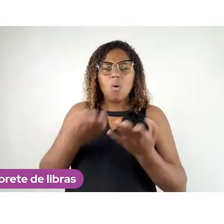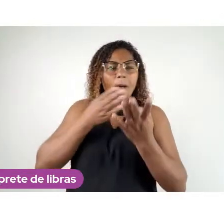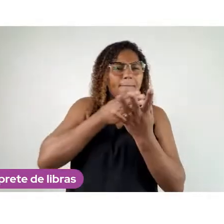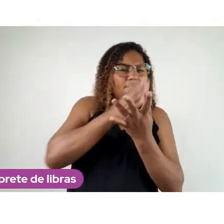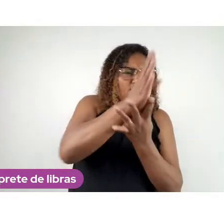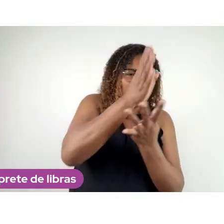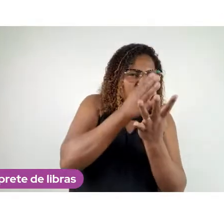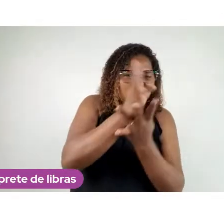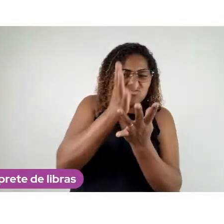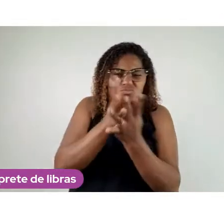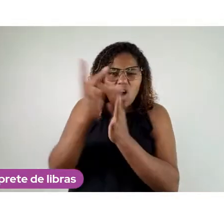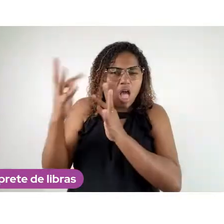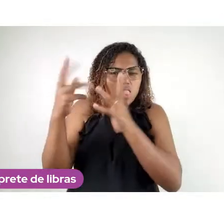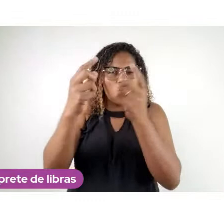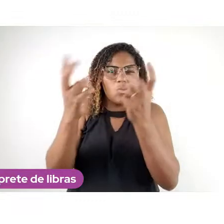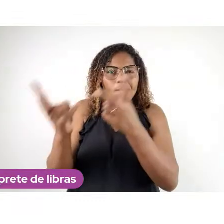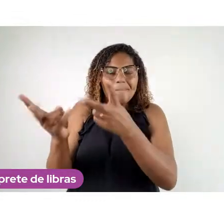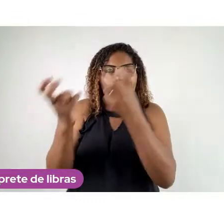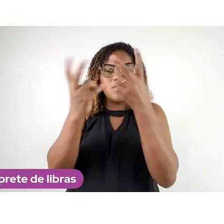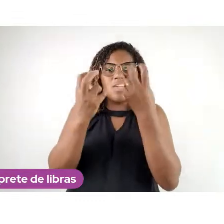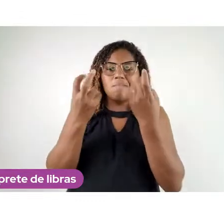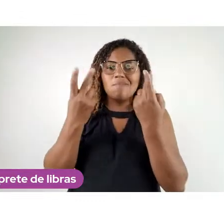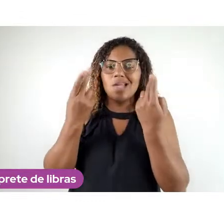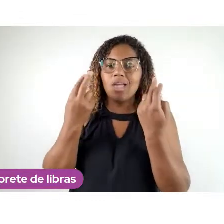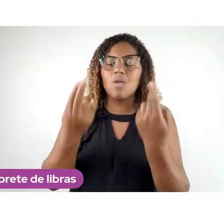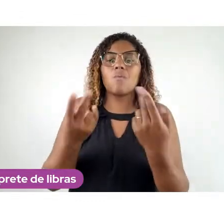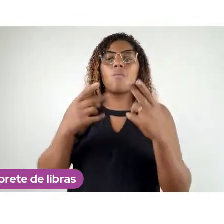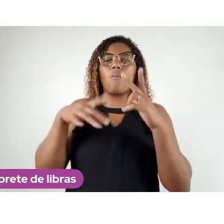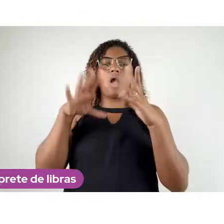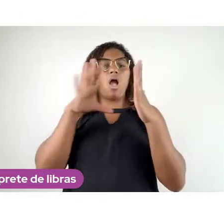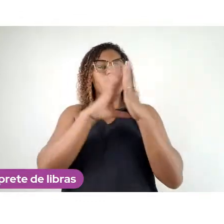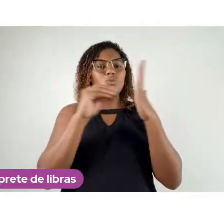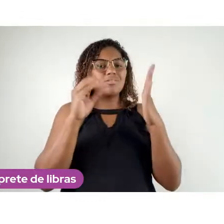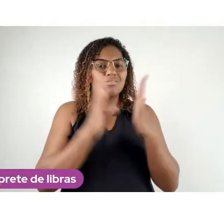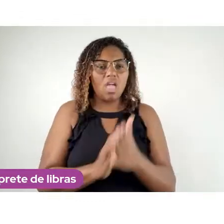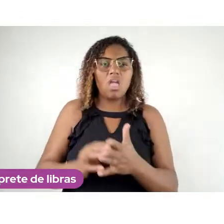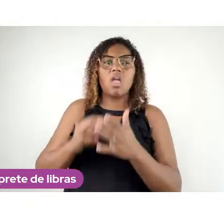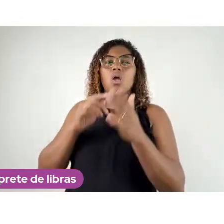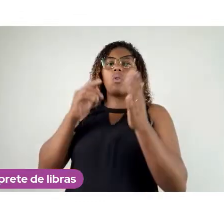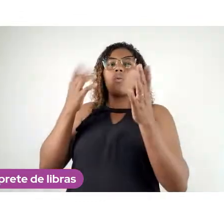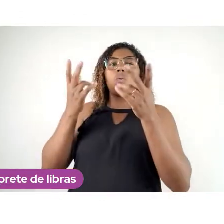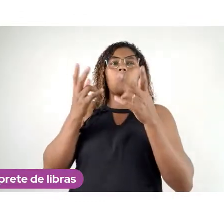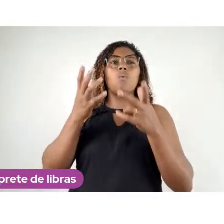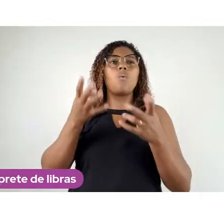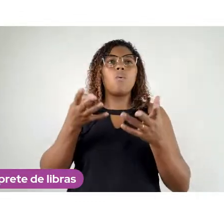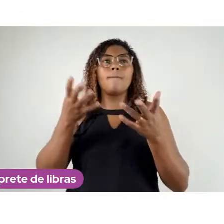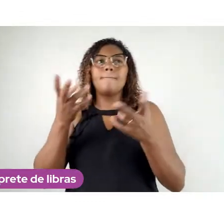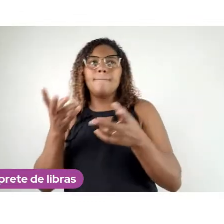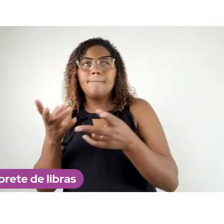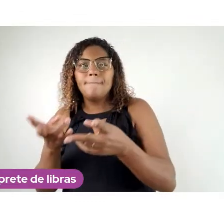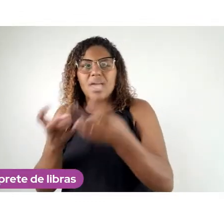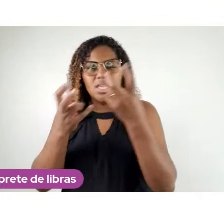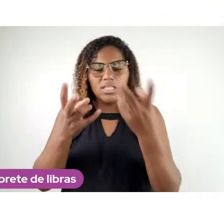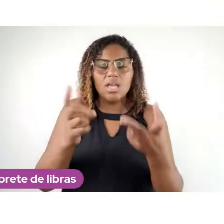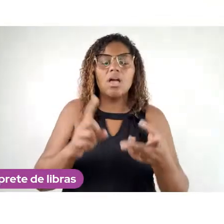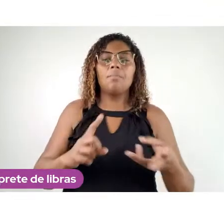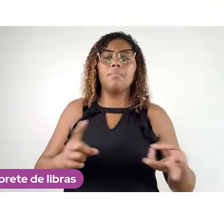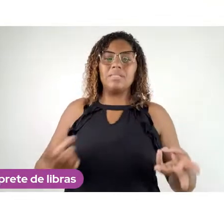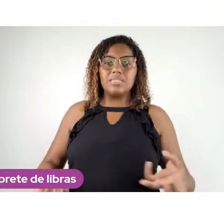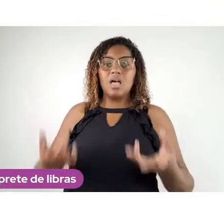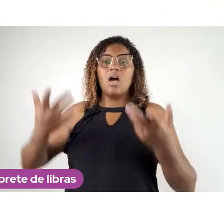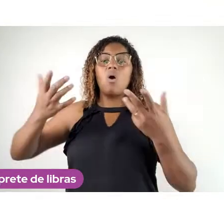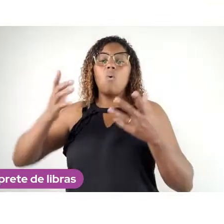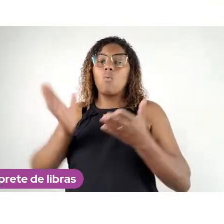evidência, observação, modelo, séries históricas, aí, séries de temperatura do ar mais antigas, né, mas com